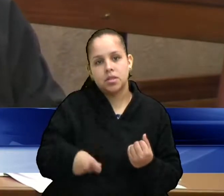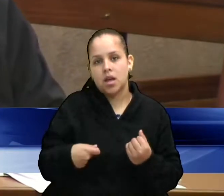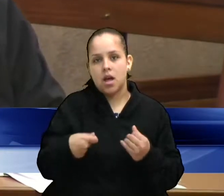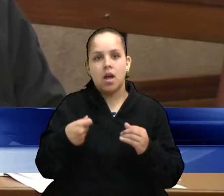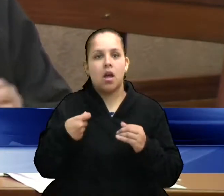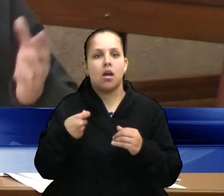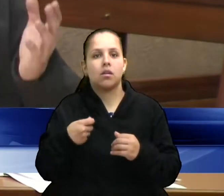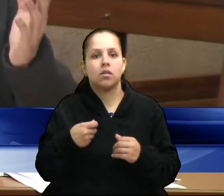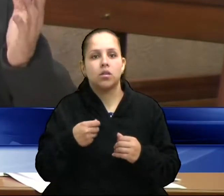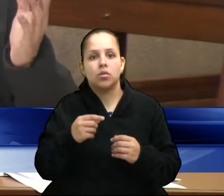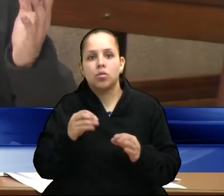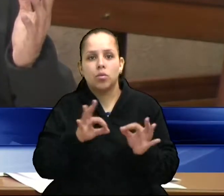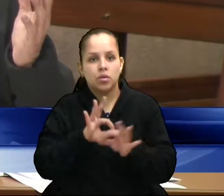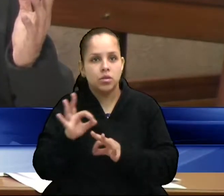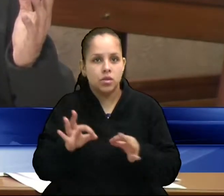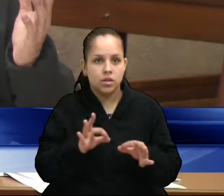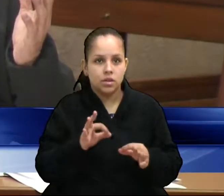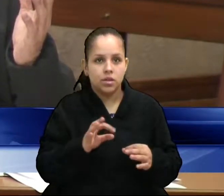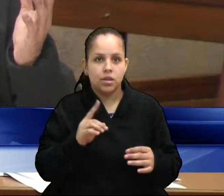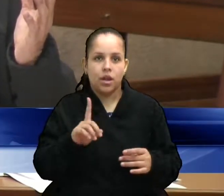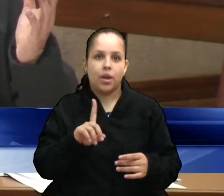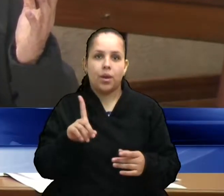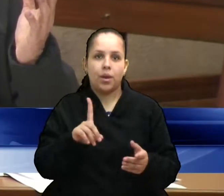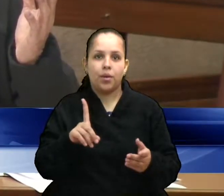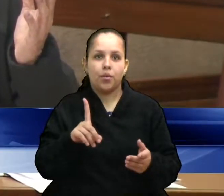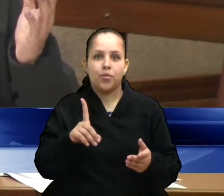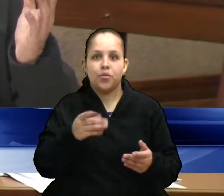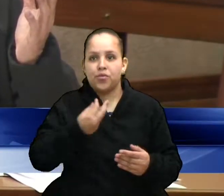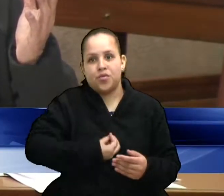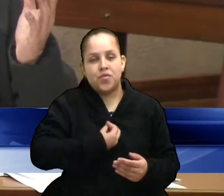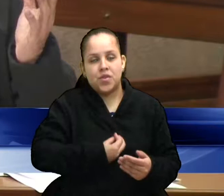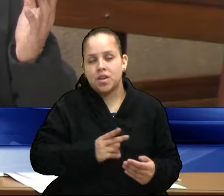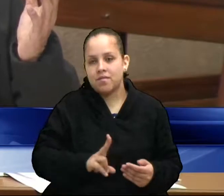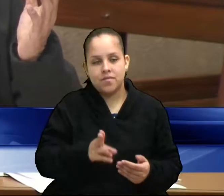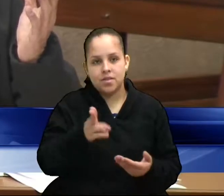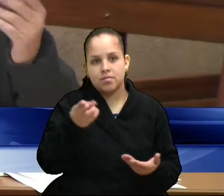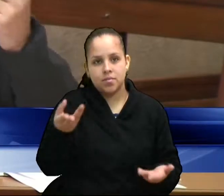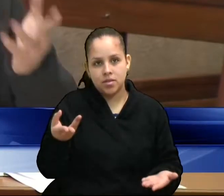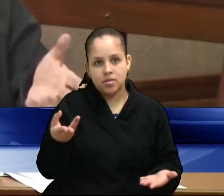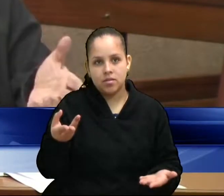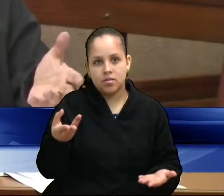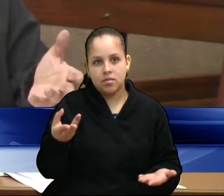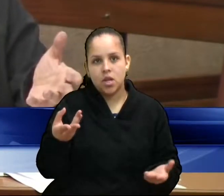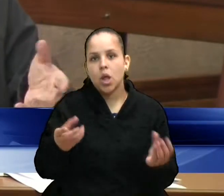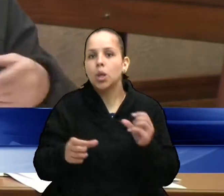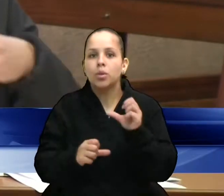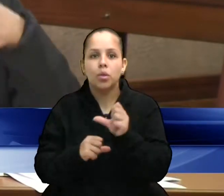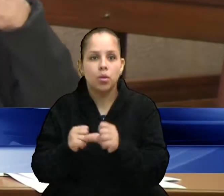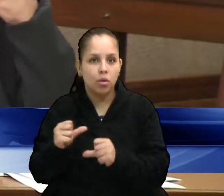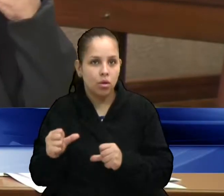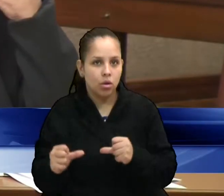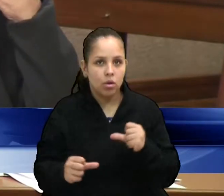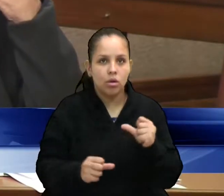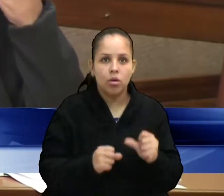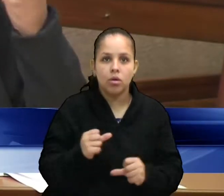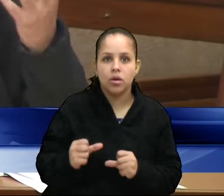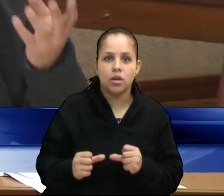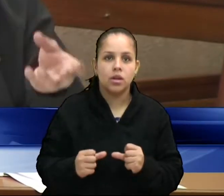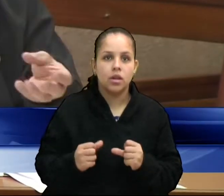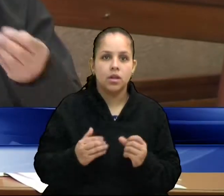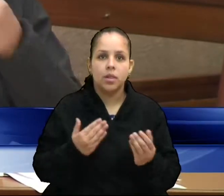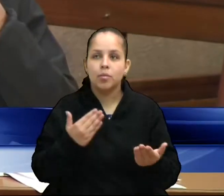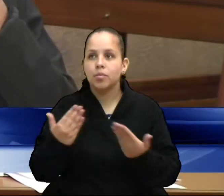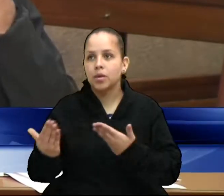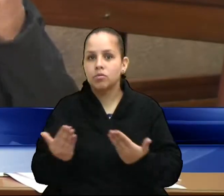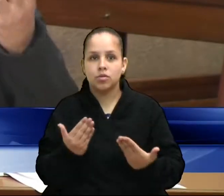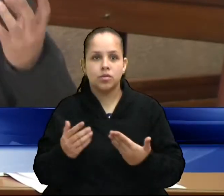definidas, que não são imortais, né? Não são imortais. As linhas mudam de acordo com a cidade